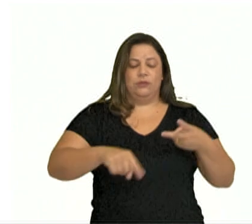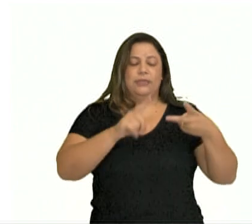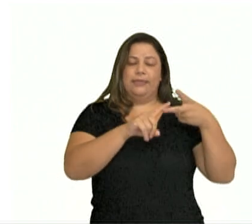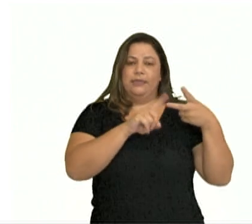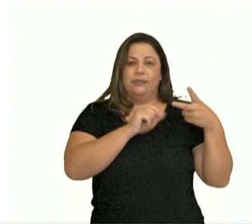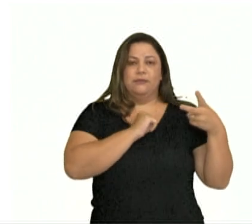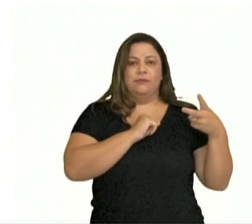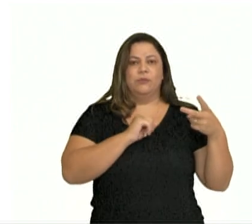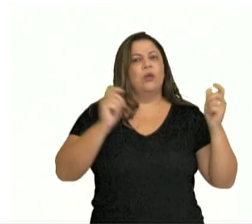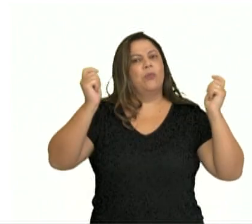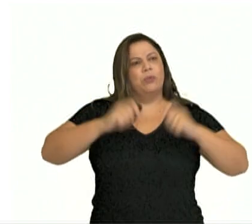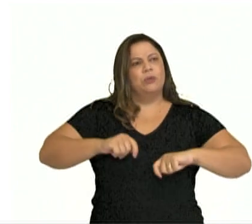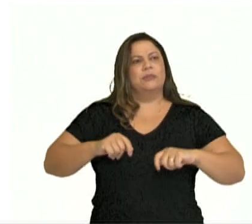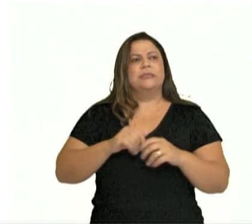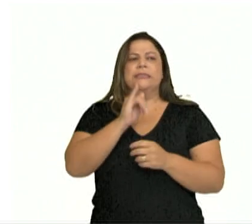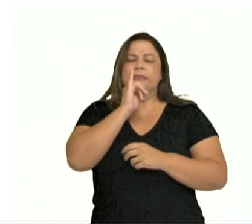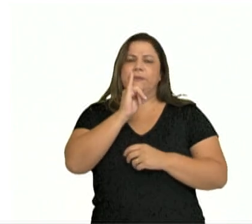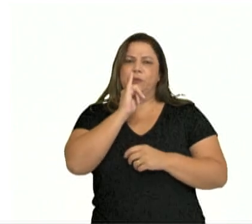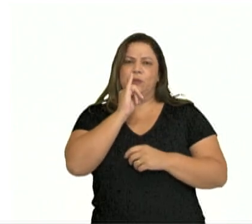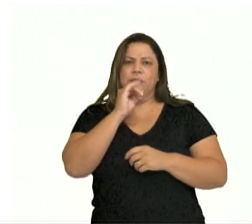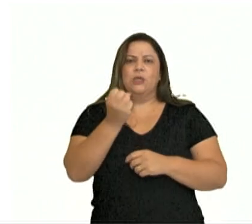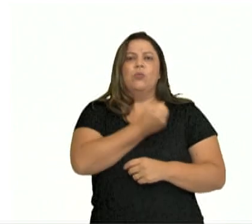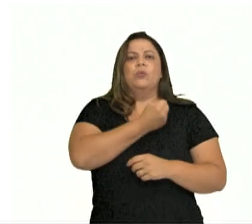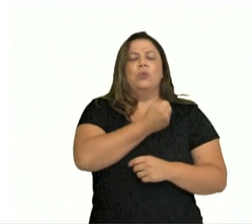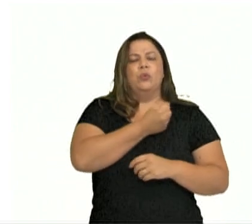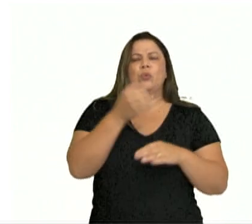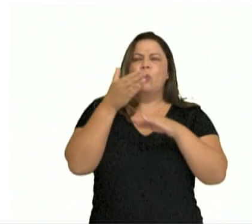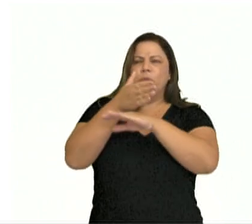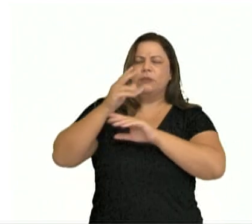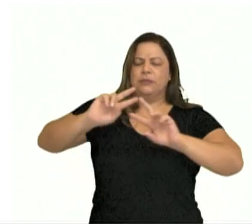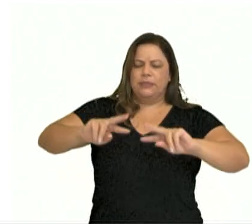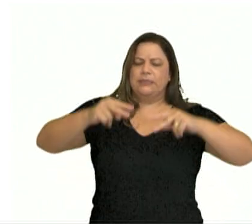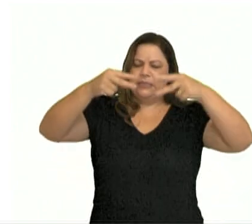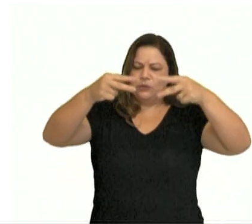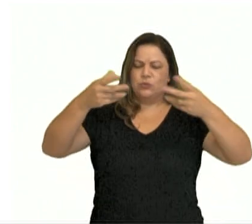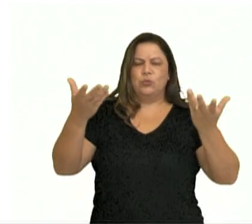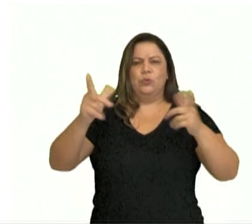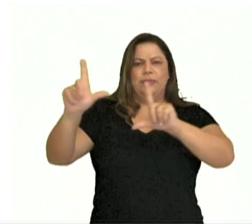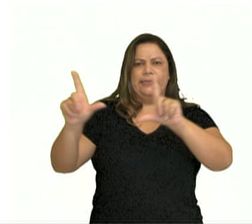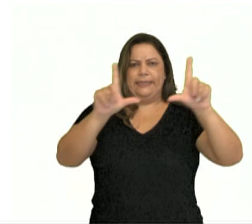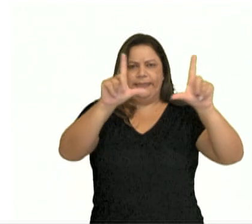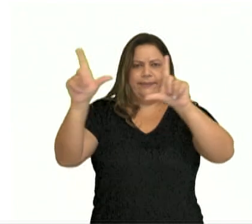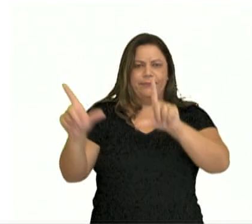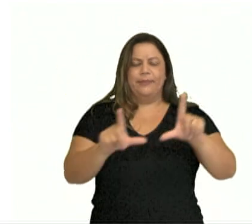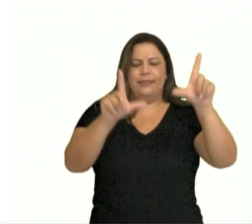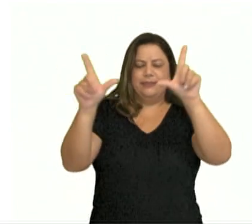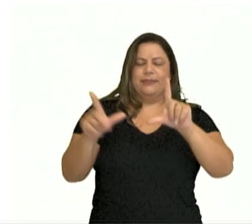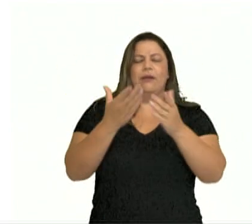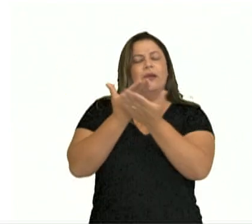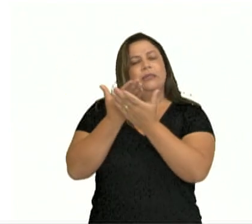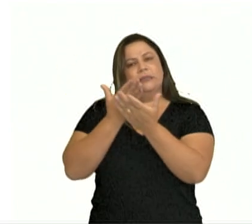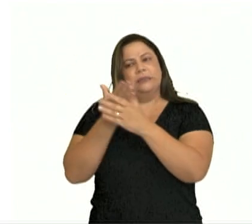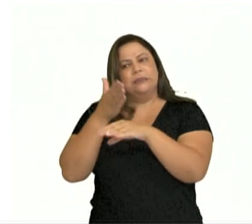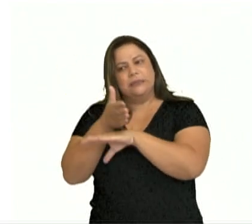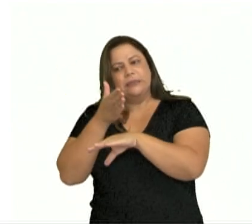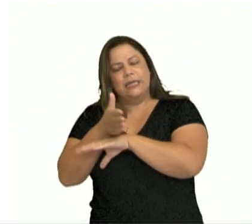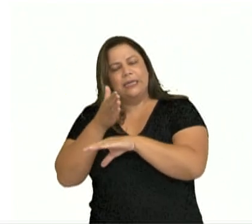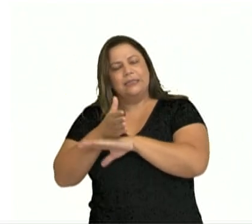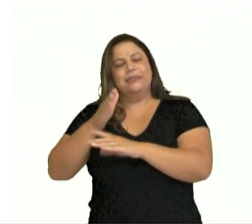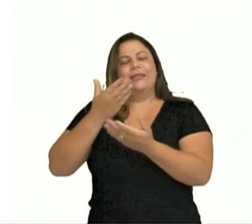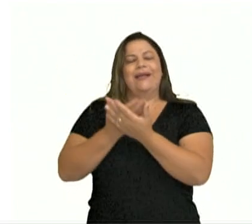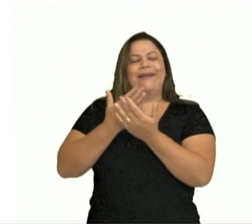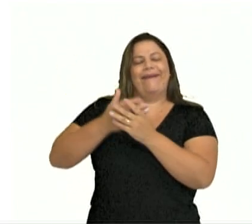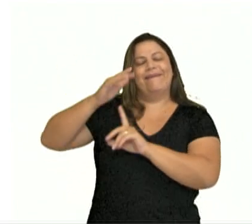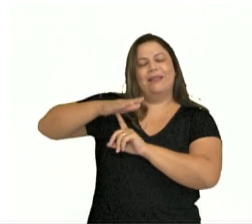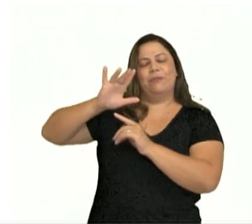ser discretas, por exemplo, número de acessos à plataforma, número de acessos na aula Paraná no